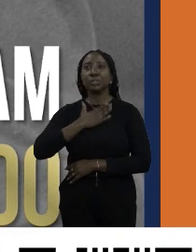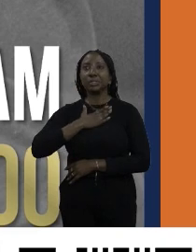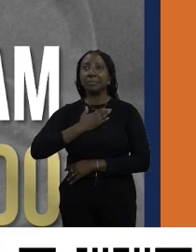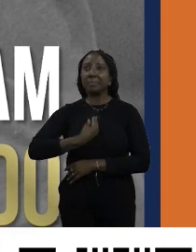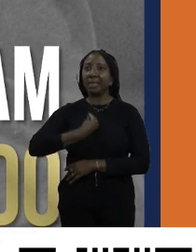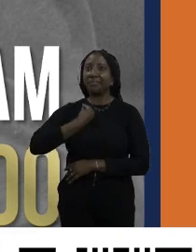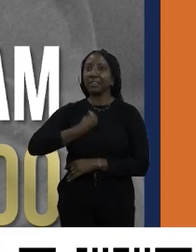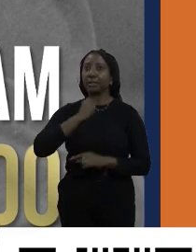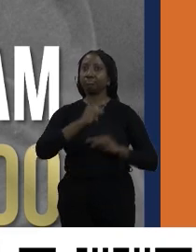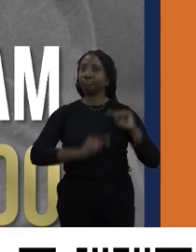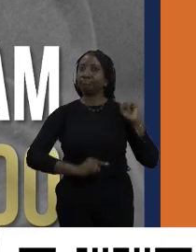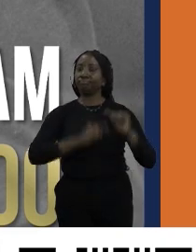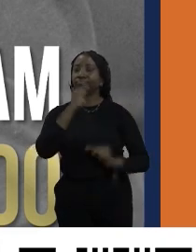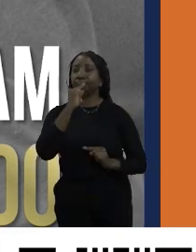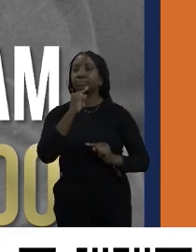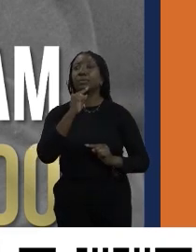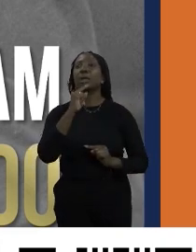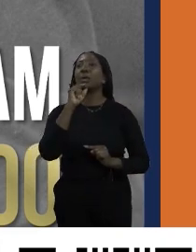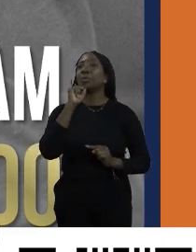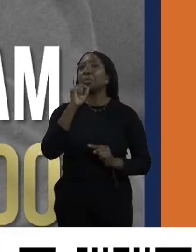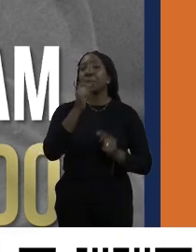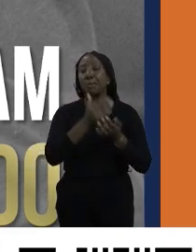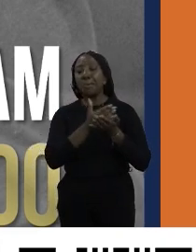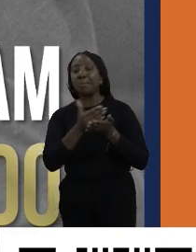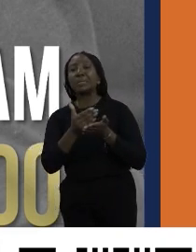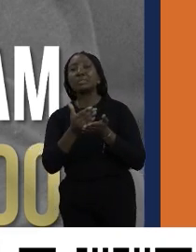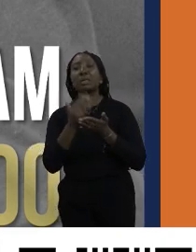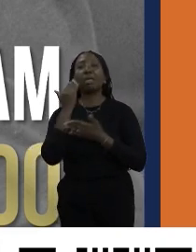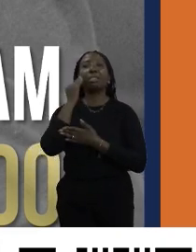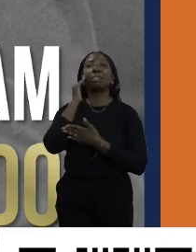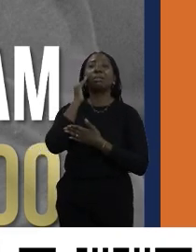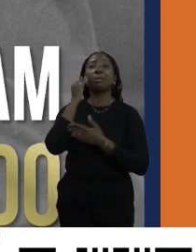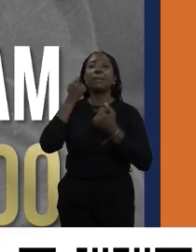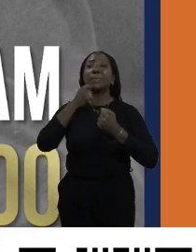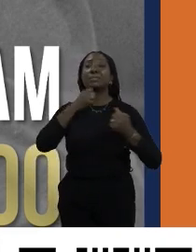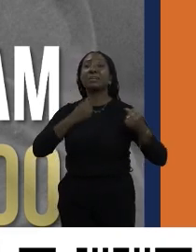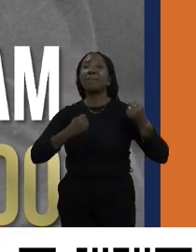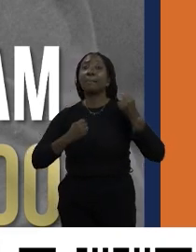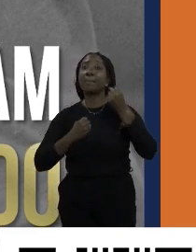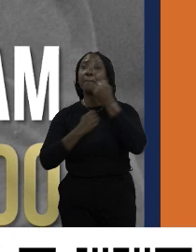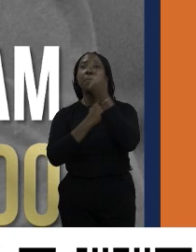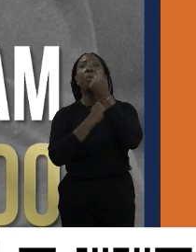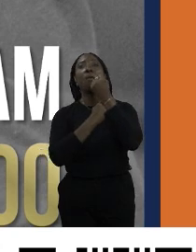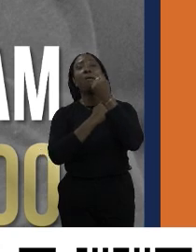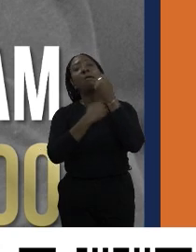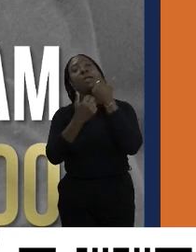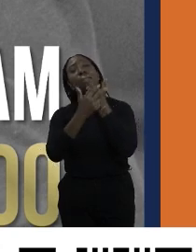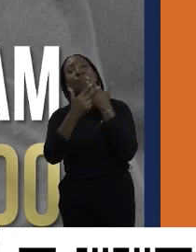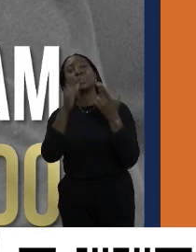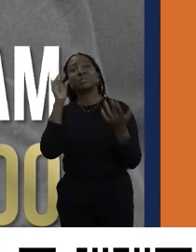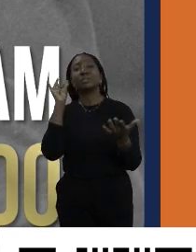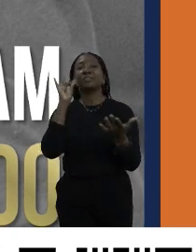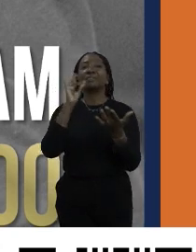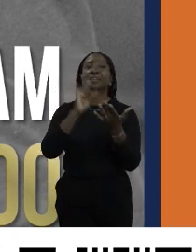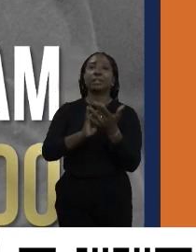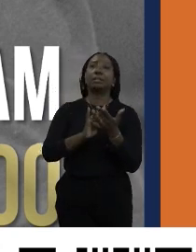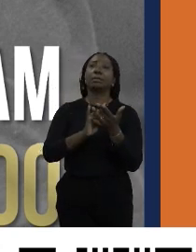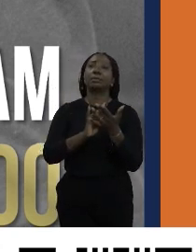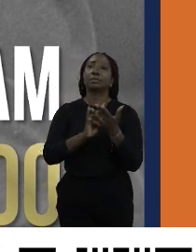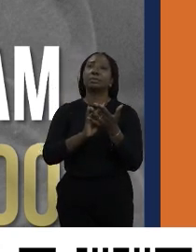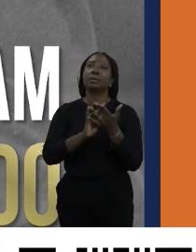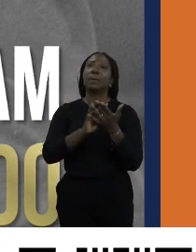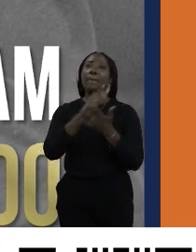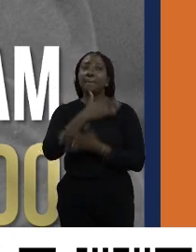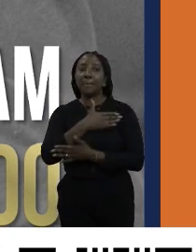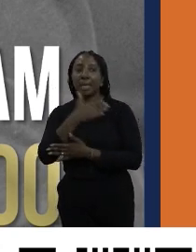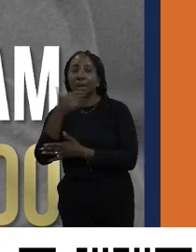entendi que eu tinha que me apoiar em coisas concretas. Eu tinha que melhorar o meu passe, eu tinha que